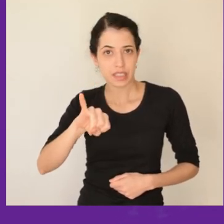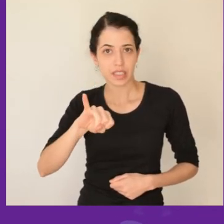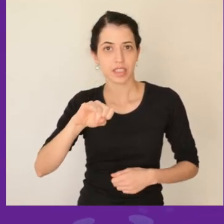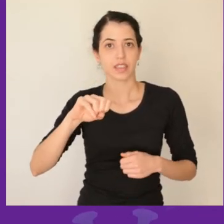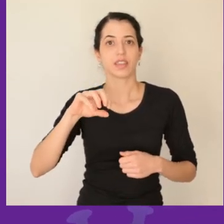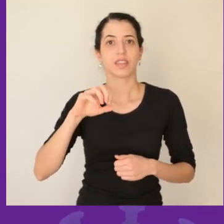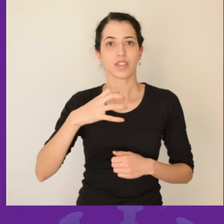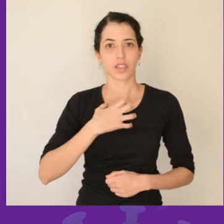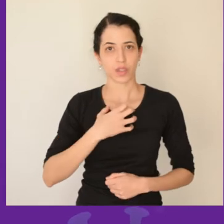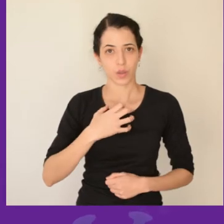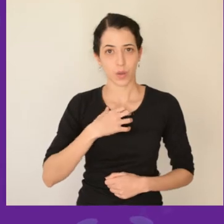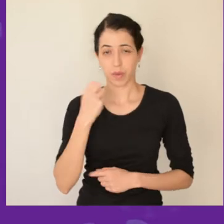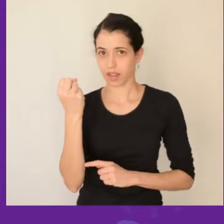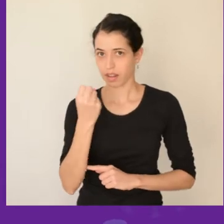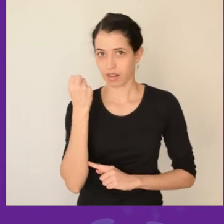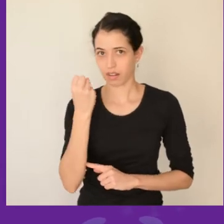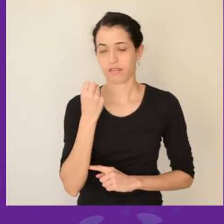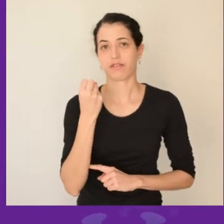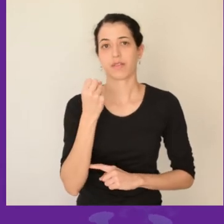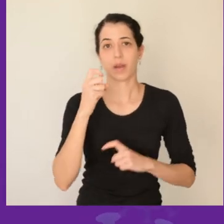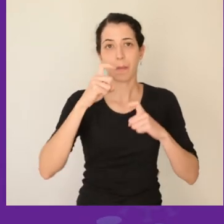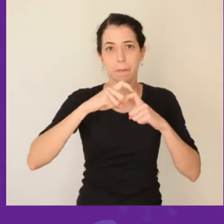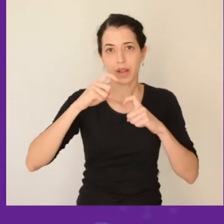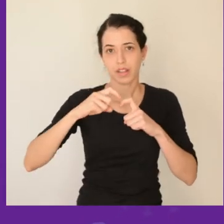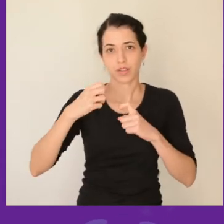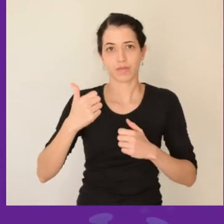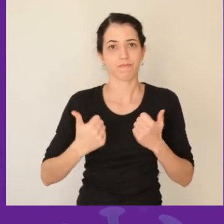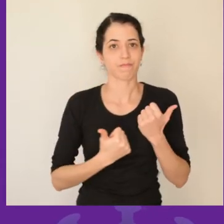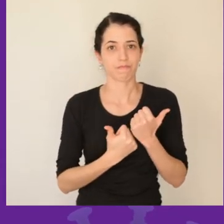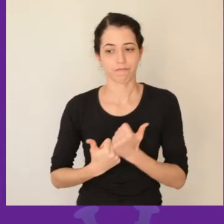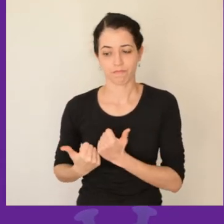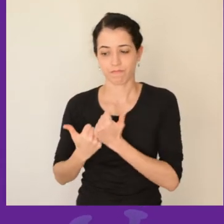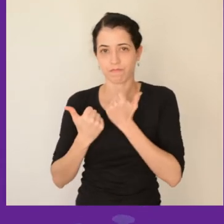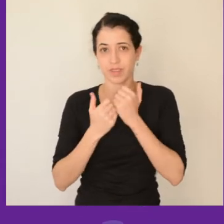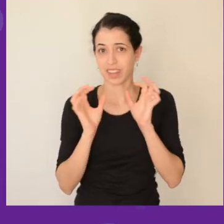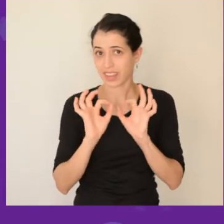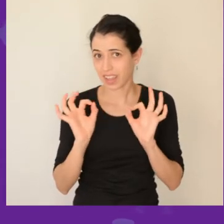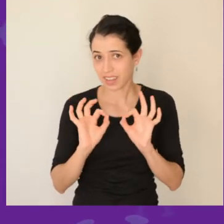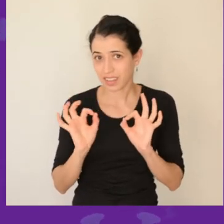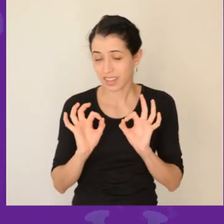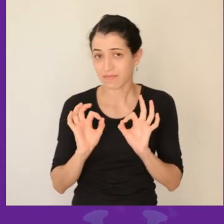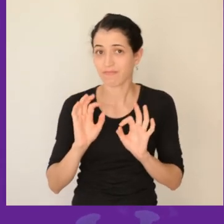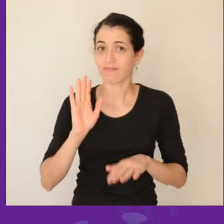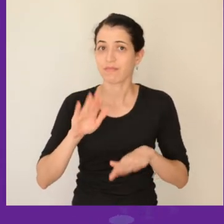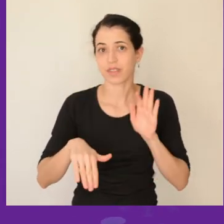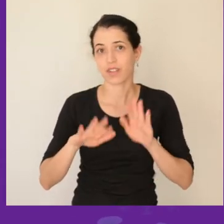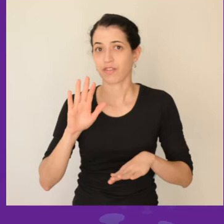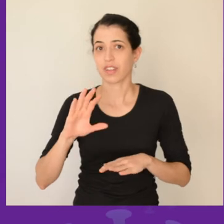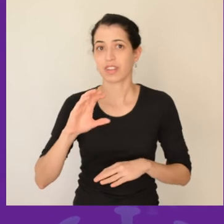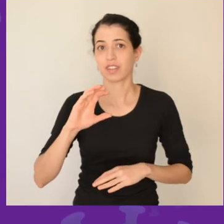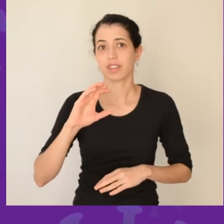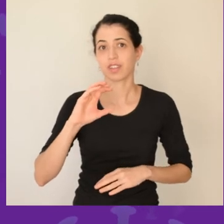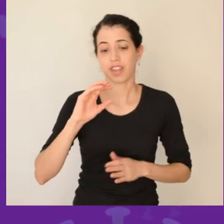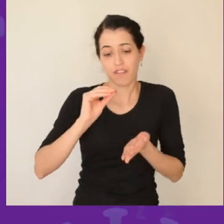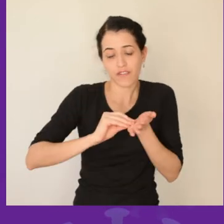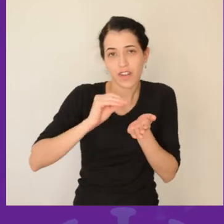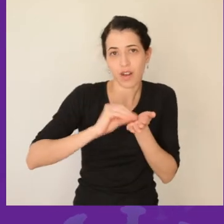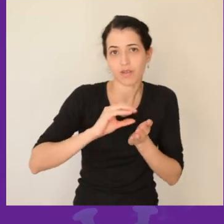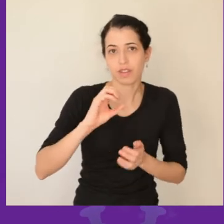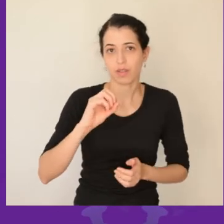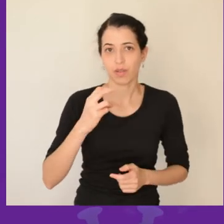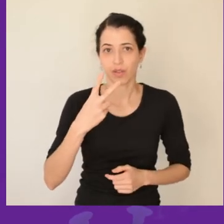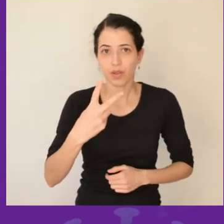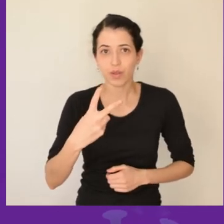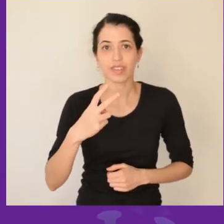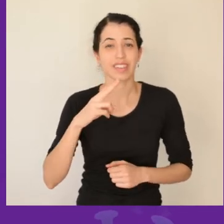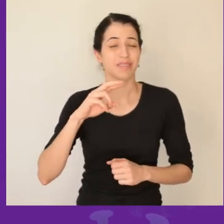aí a pessoa possa sair do ventilador se no momento desse de agravamento a gente não desse suporte pode ser que a falta de